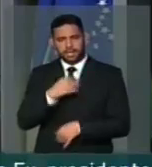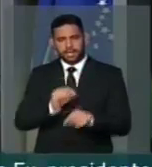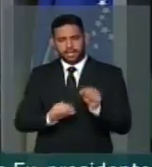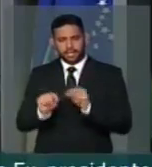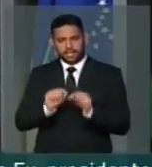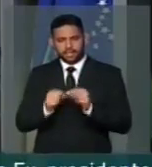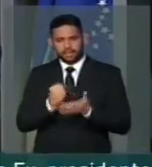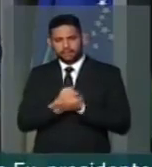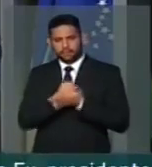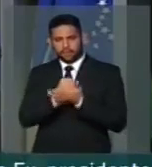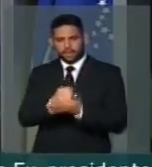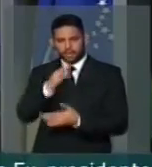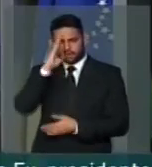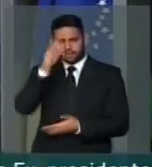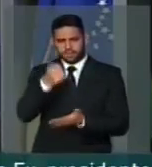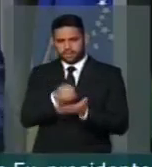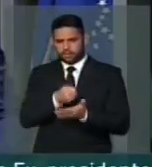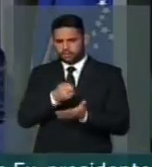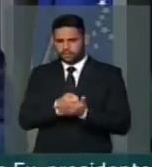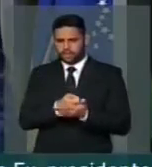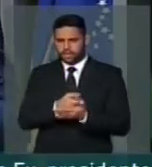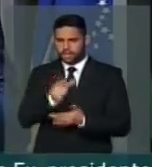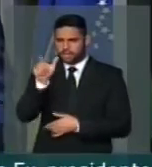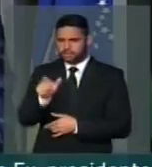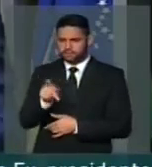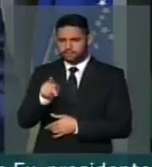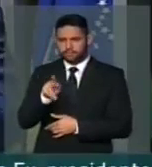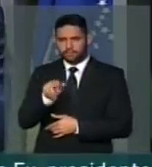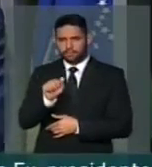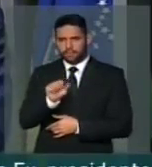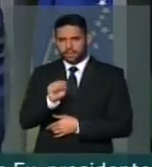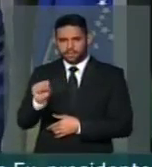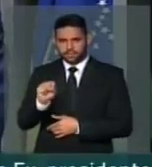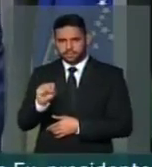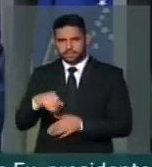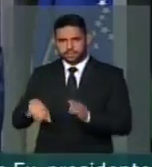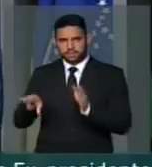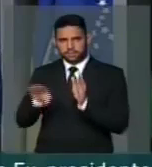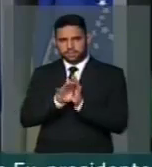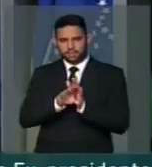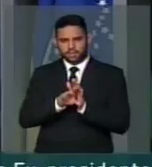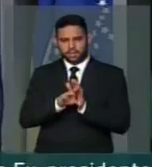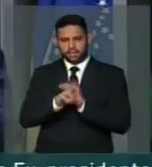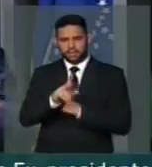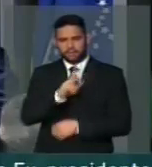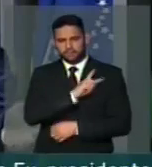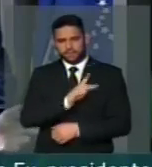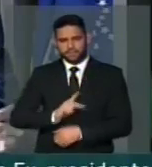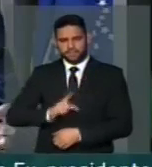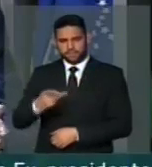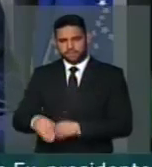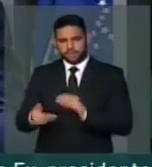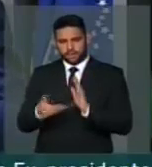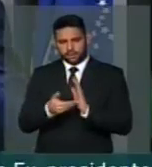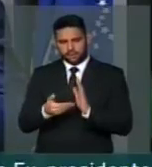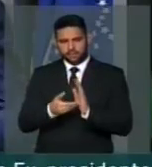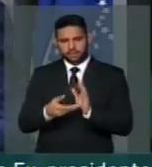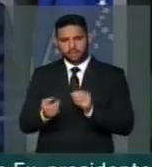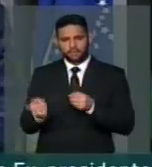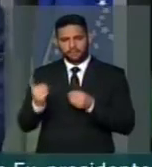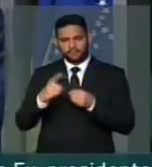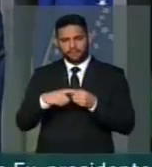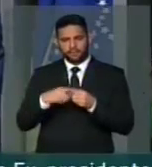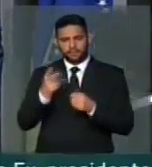que apoiaram a ditadura, é esse mesmo país que destemido chega à presidência dessa casa, e é esse mesmo país que volta